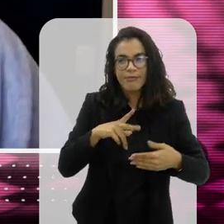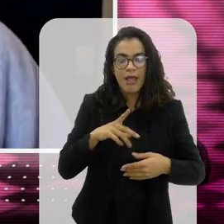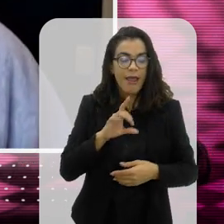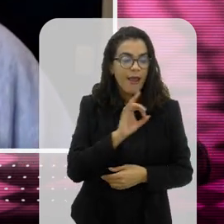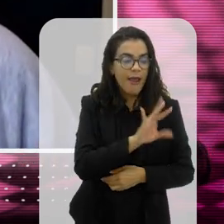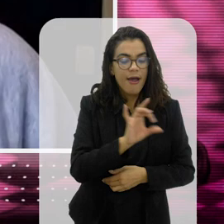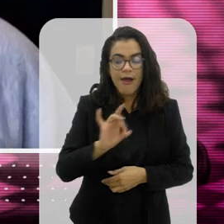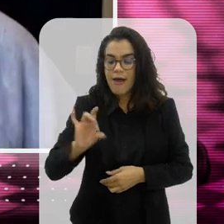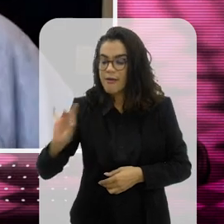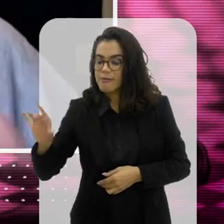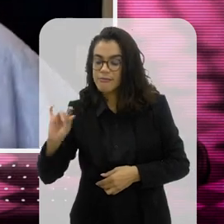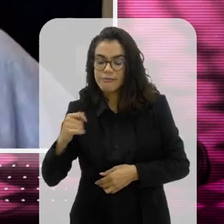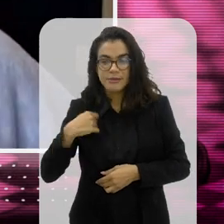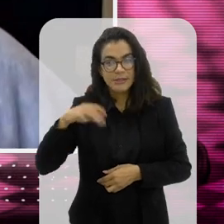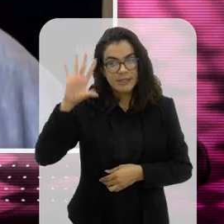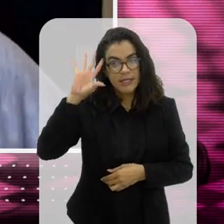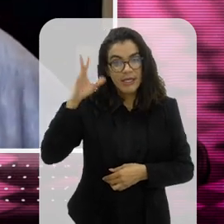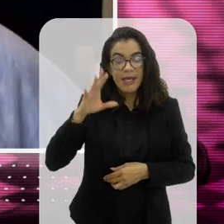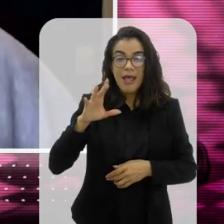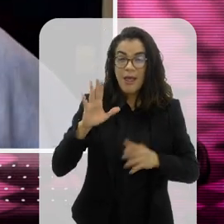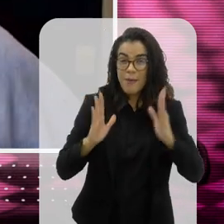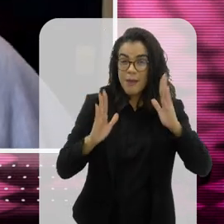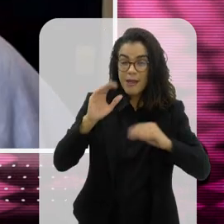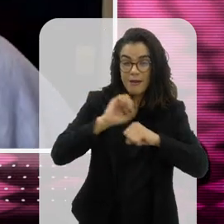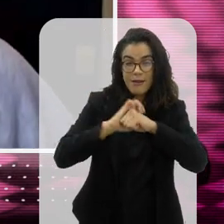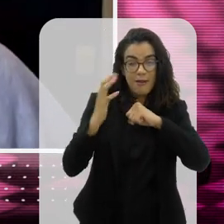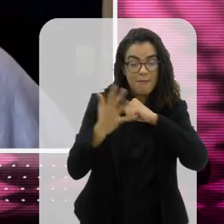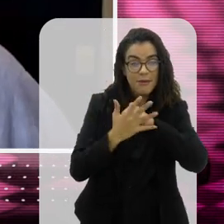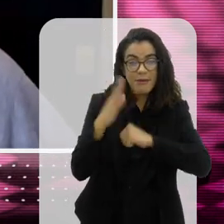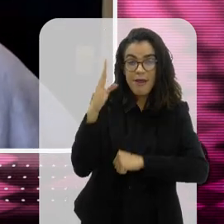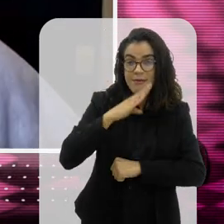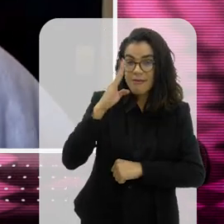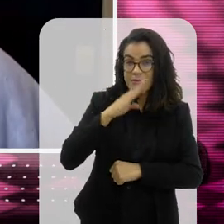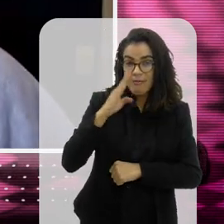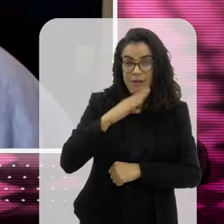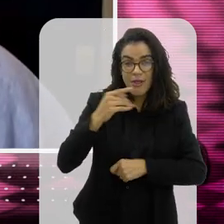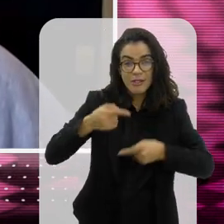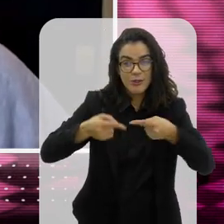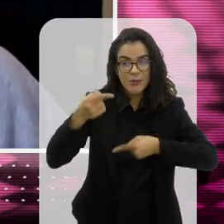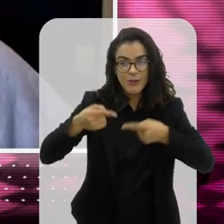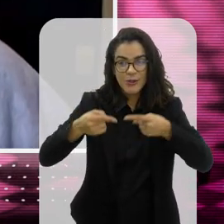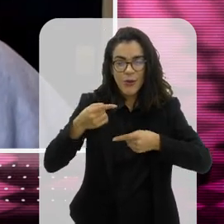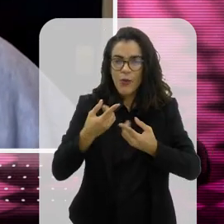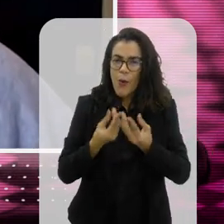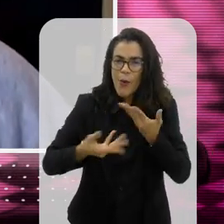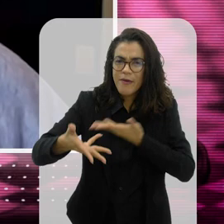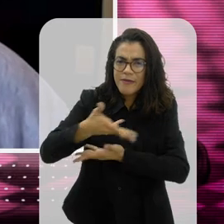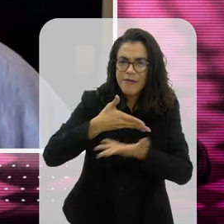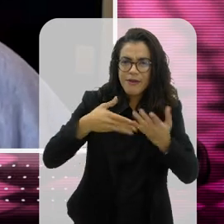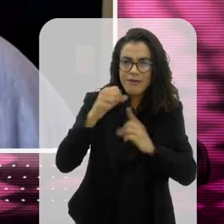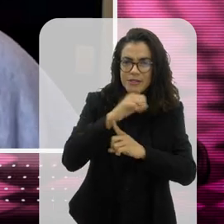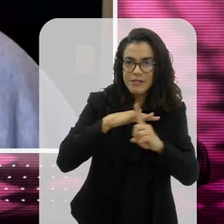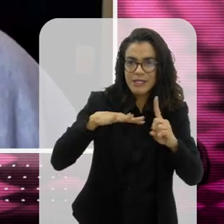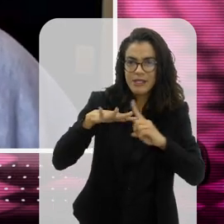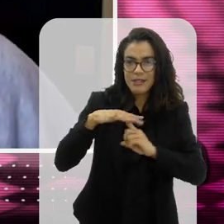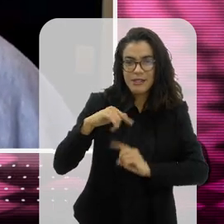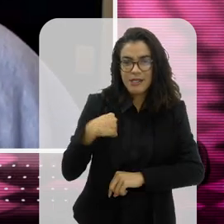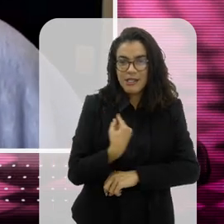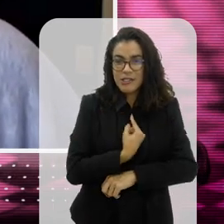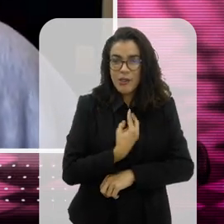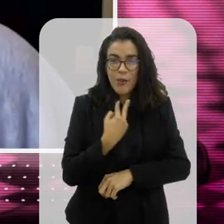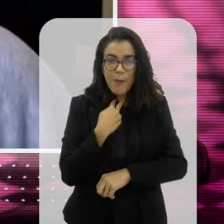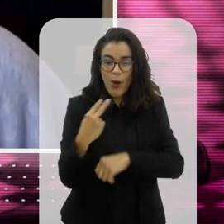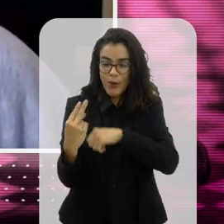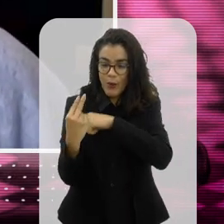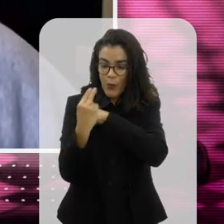gente olha desse jeito, que cada um tem que se resolver. E eu acho que a pandemia acelerou um pouco essa discussão, porque a gente viu o que é viver numa sociedade